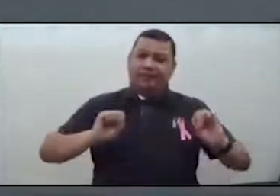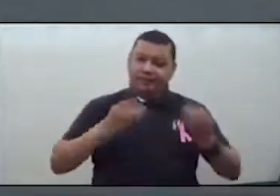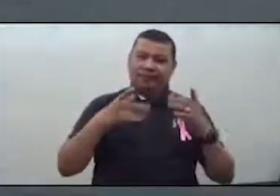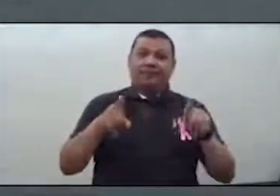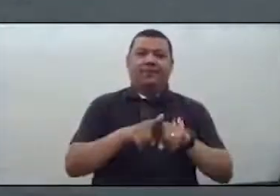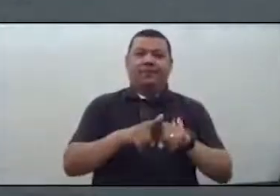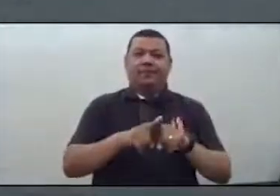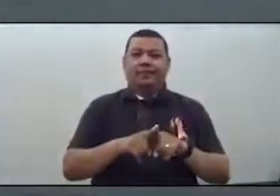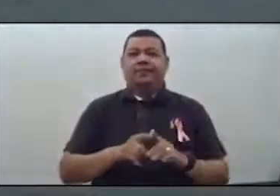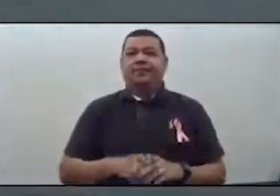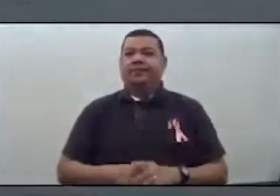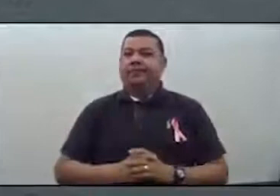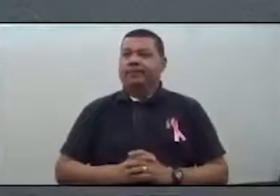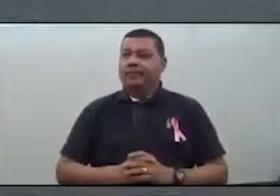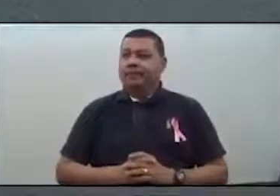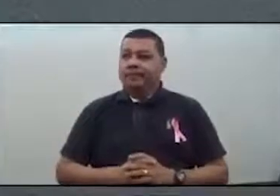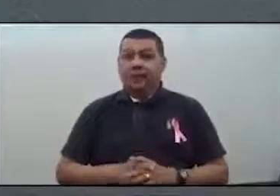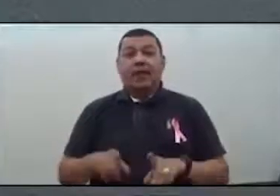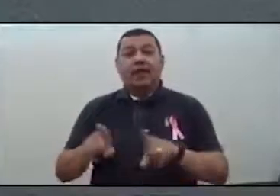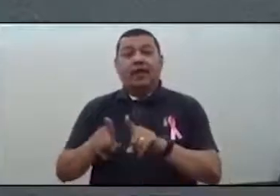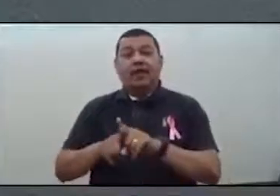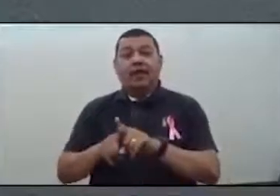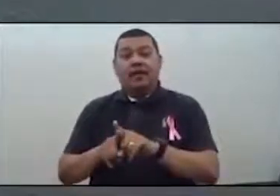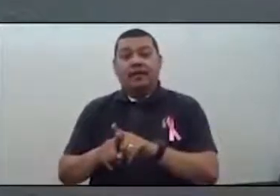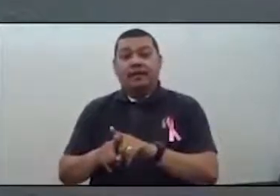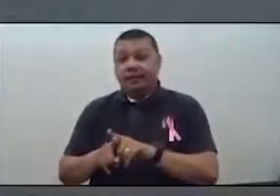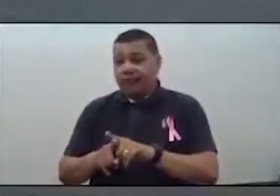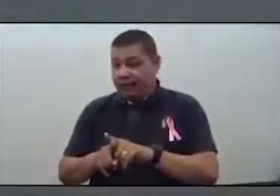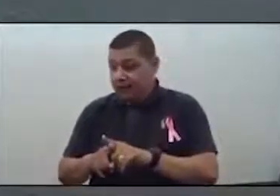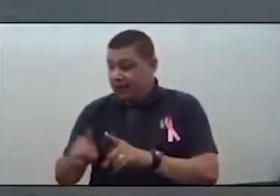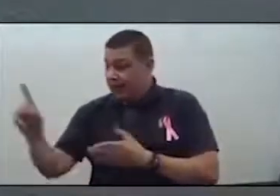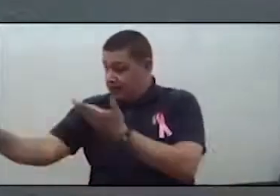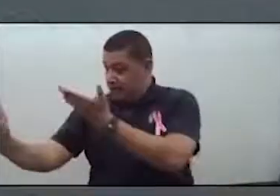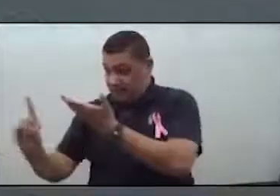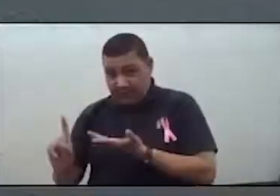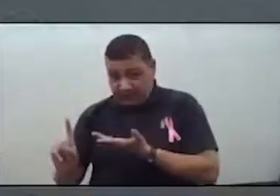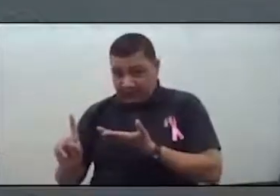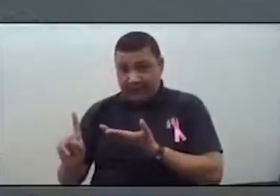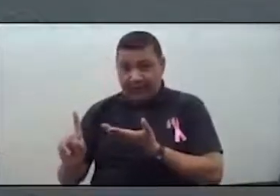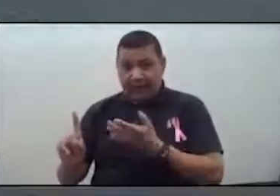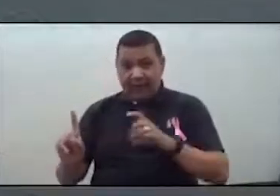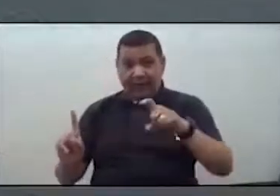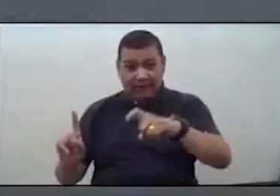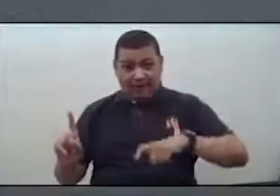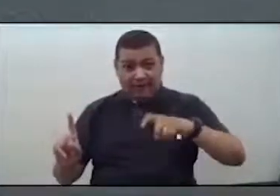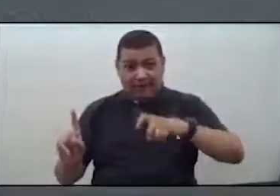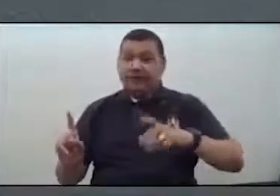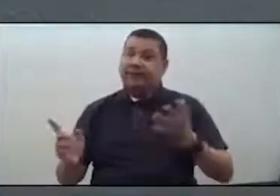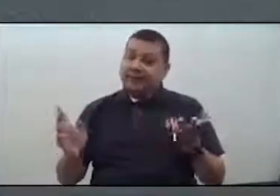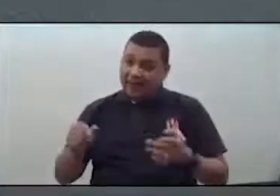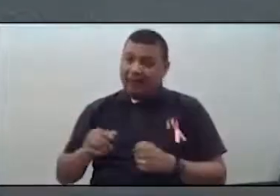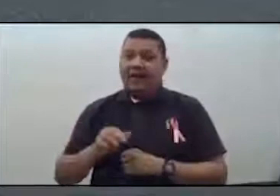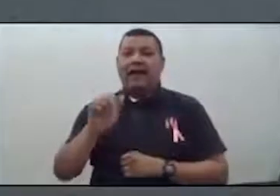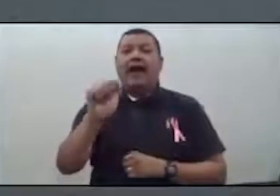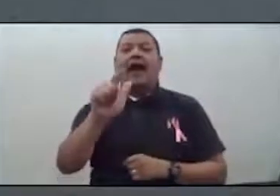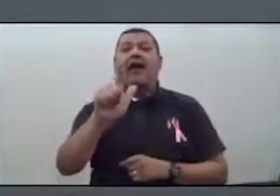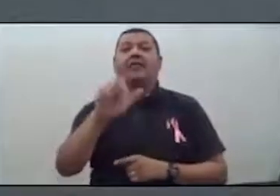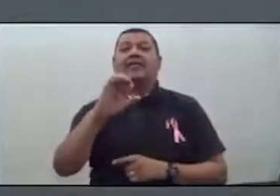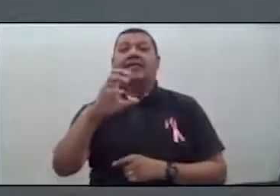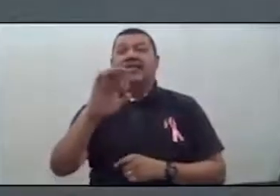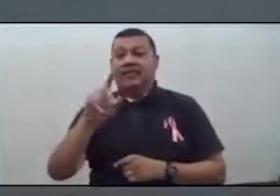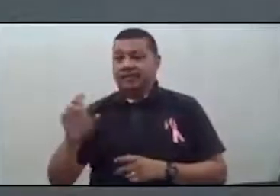evento, o secretário da Agricultura, o Alcides, também que deu todo o apoio ao